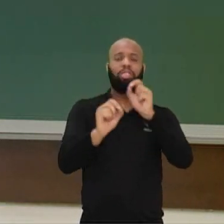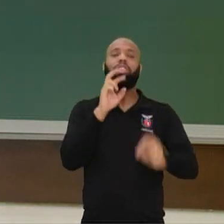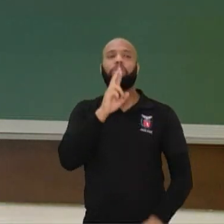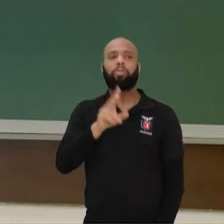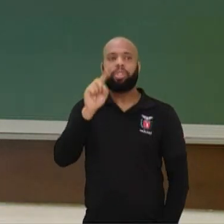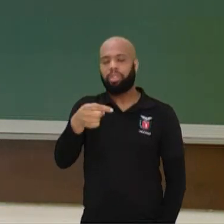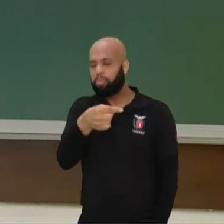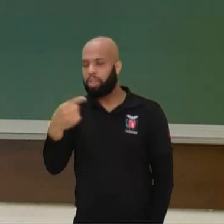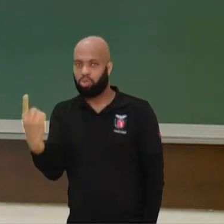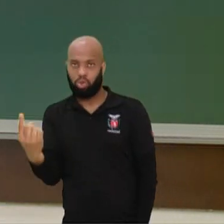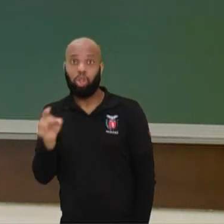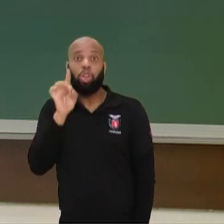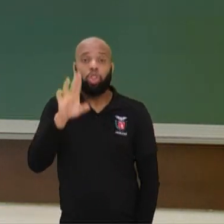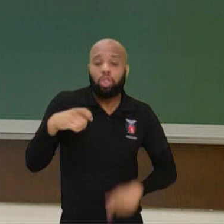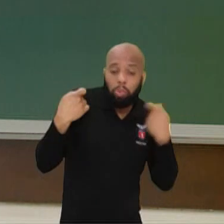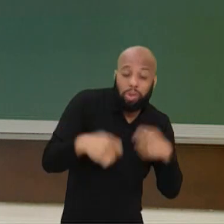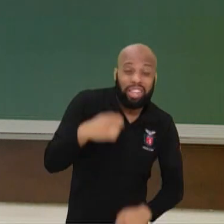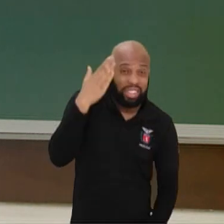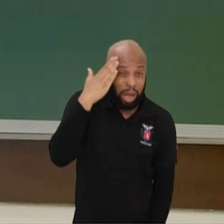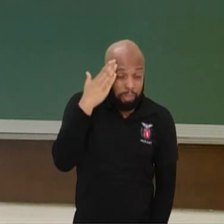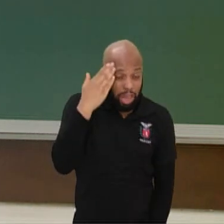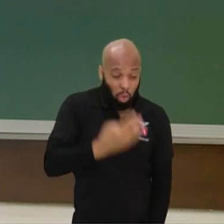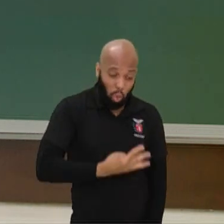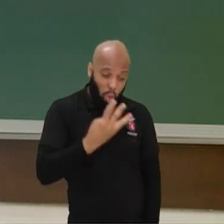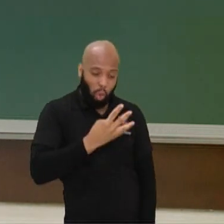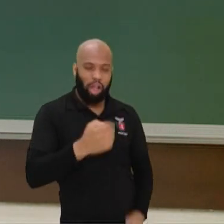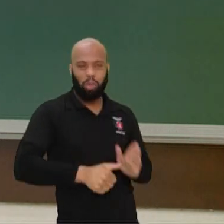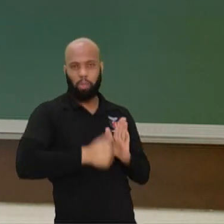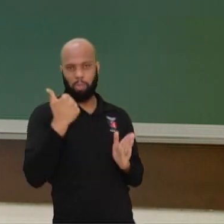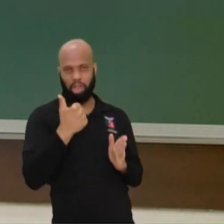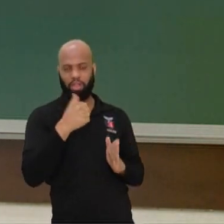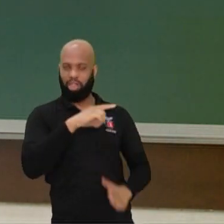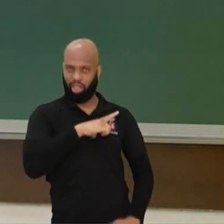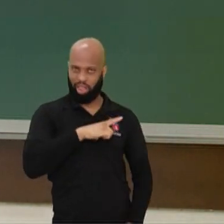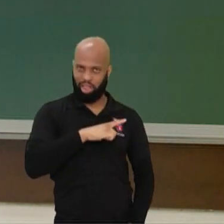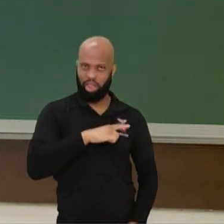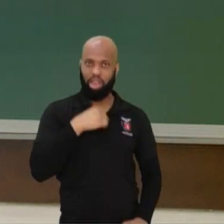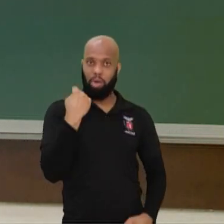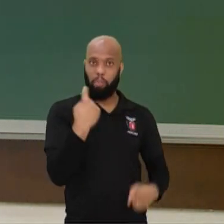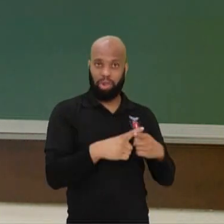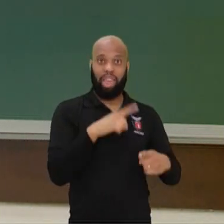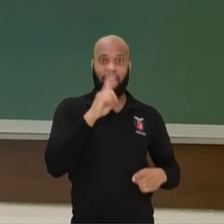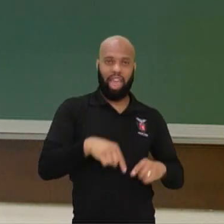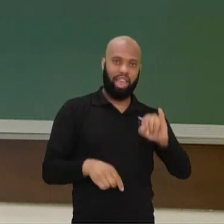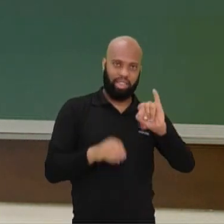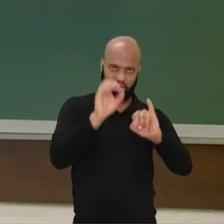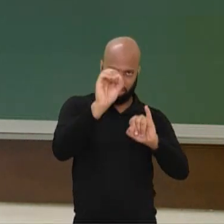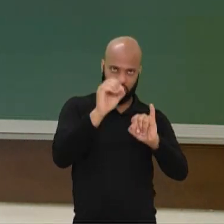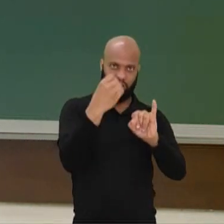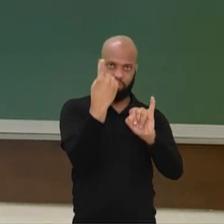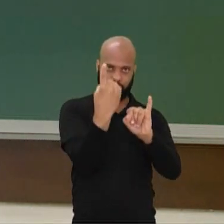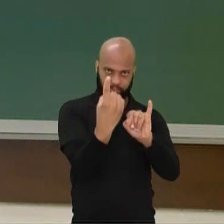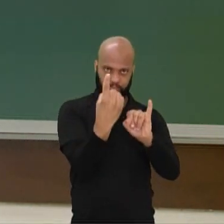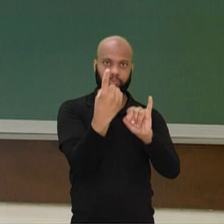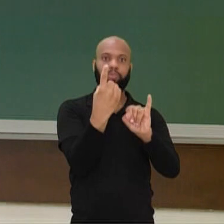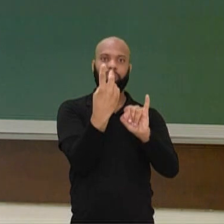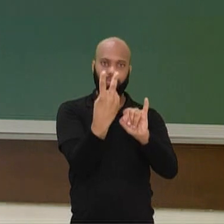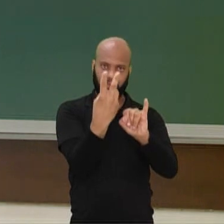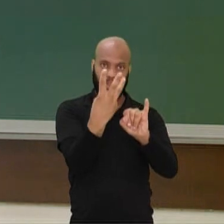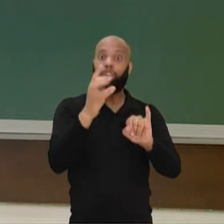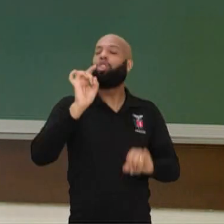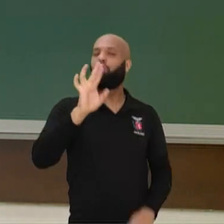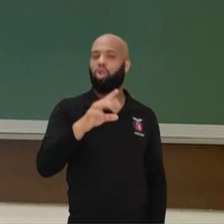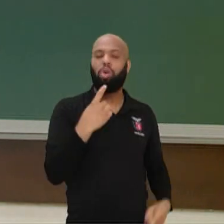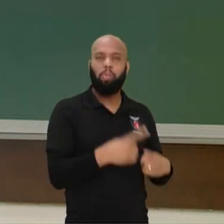1. Você só precisa saber os 4 primeiros. Então, sempre que você for calcular potência de